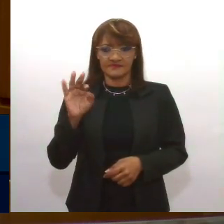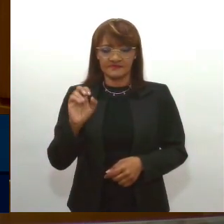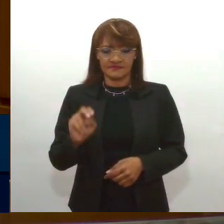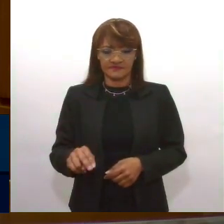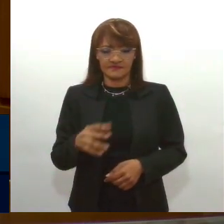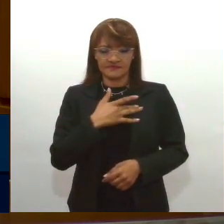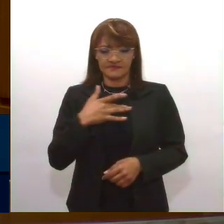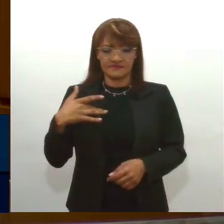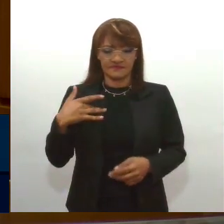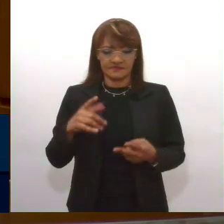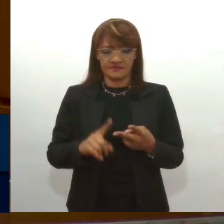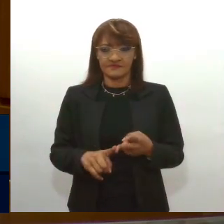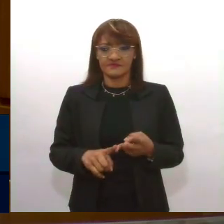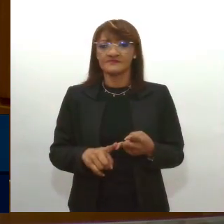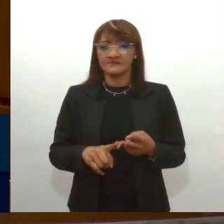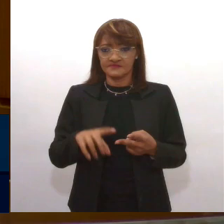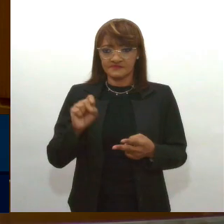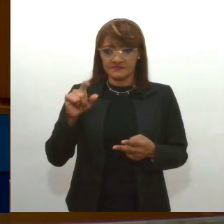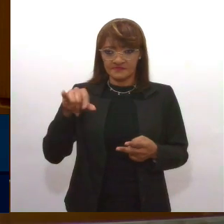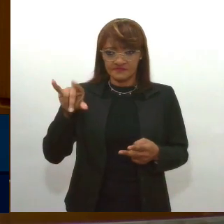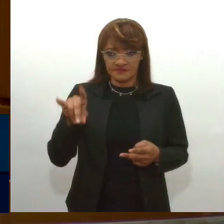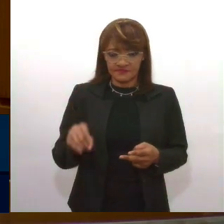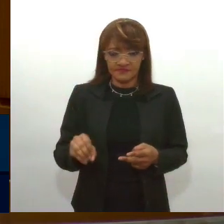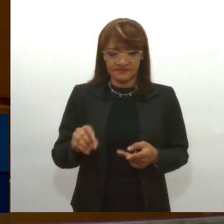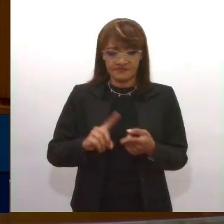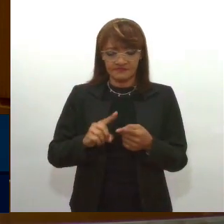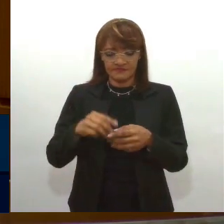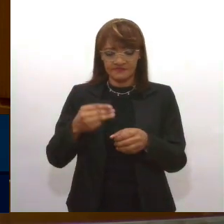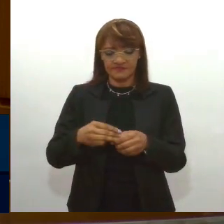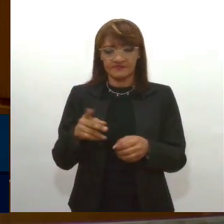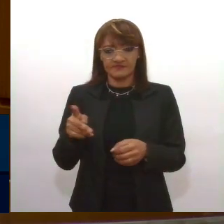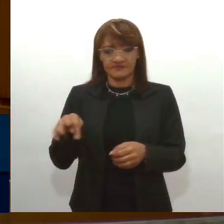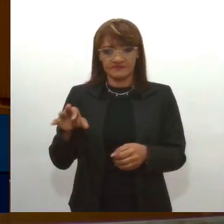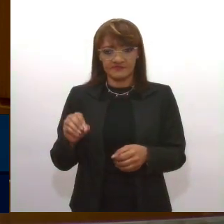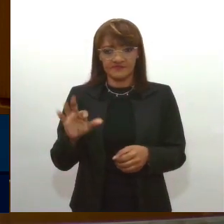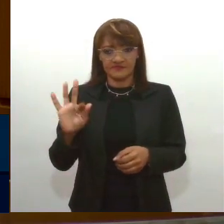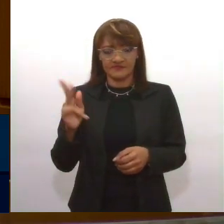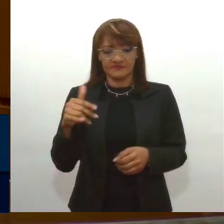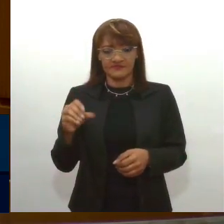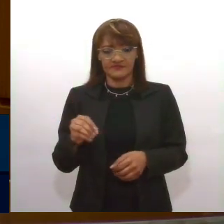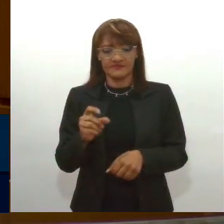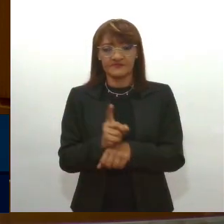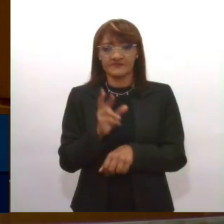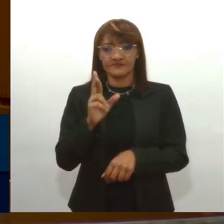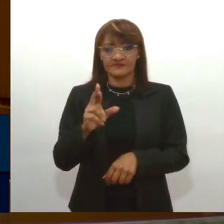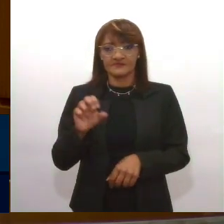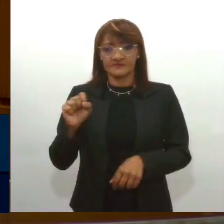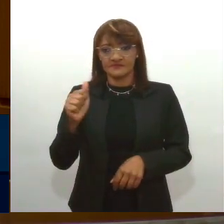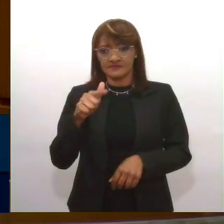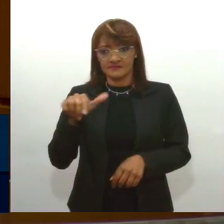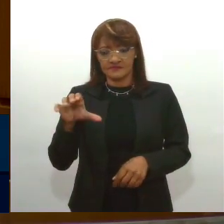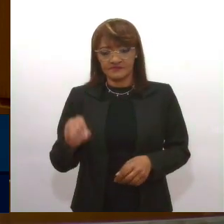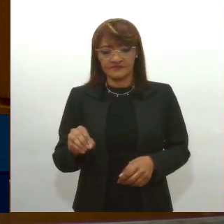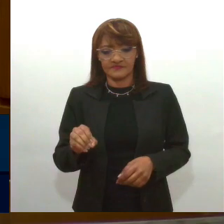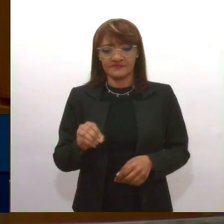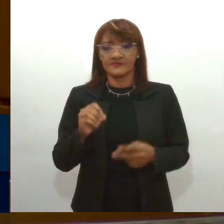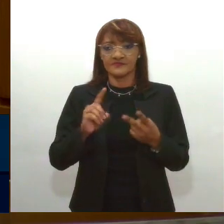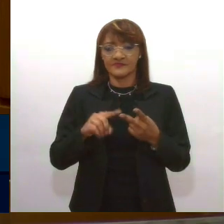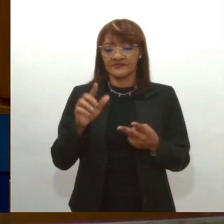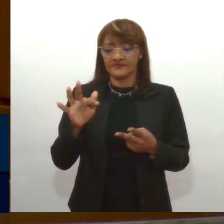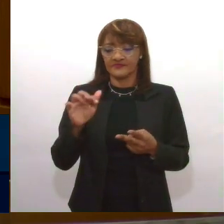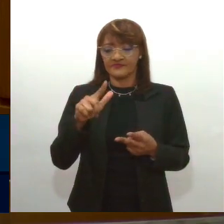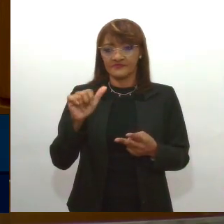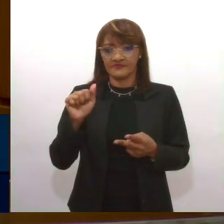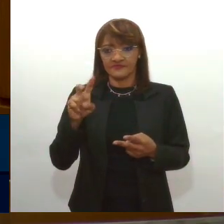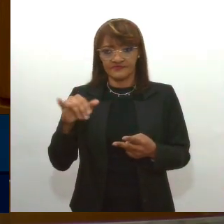eleitos em Porto da Folha Dr Saulo Galeguinho e Flávia de alvari eleitos em Nossa Senhora de Lordes